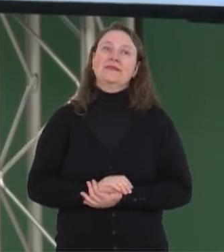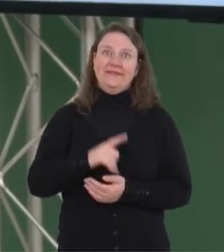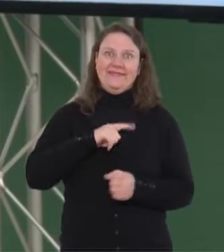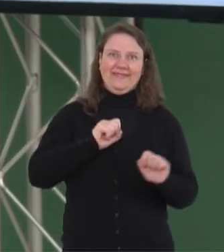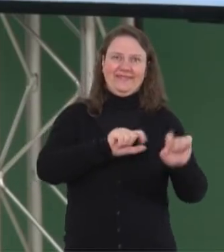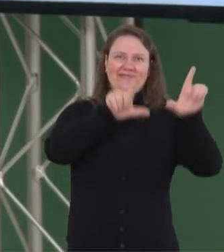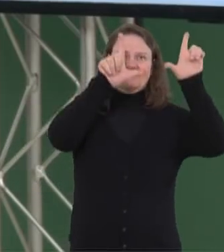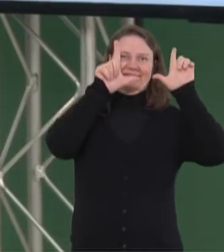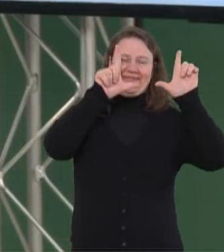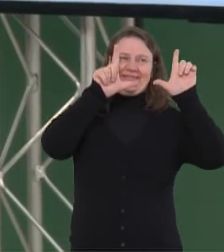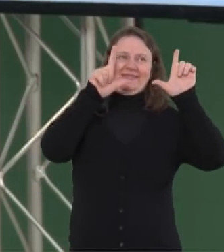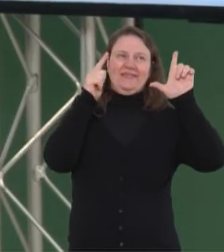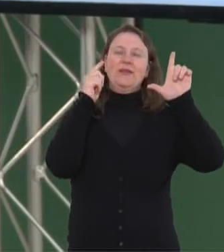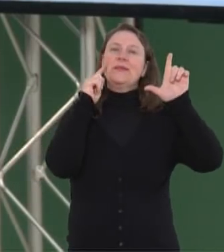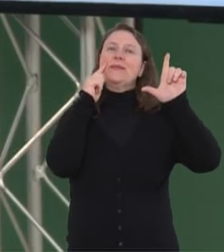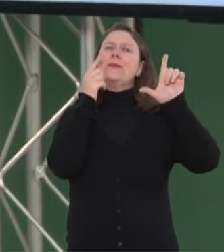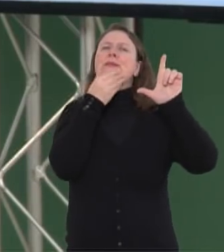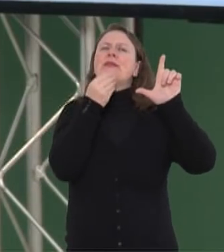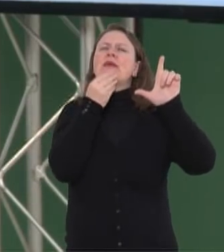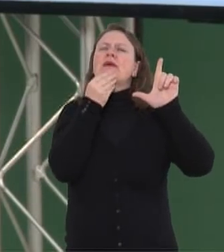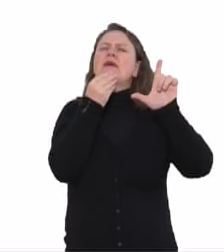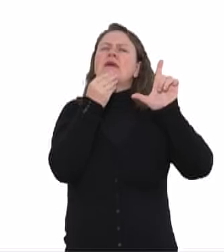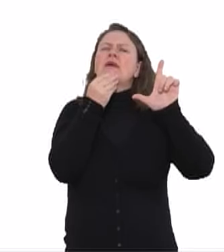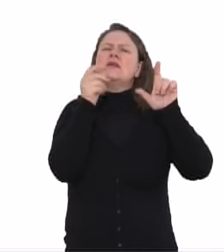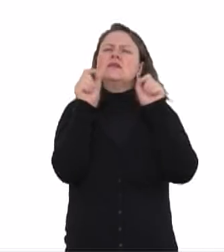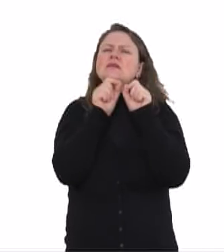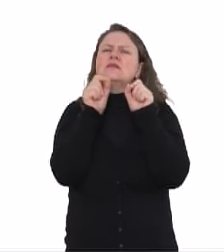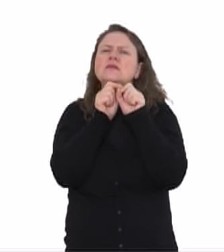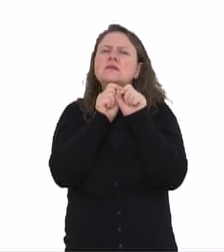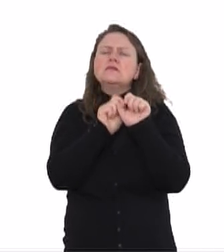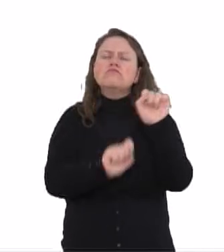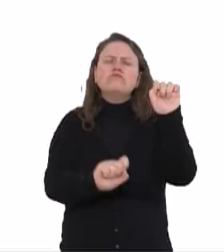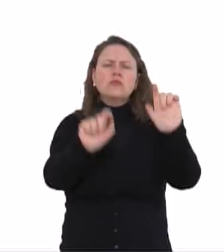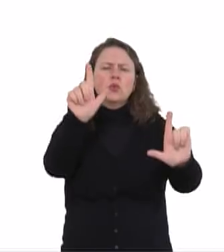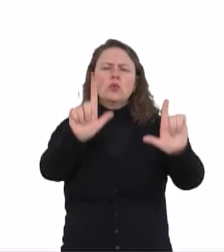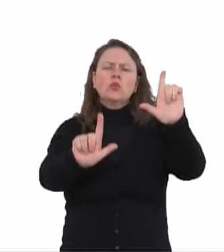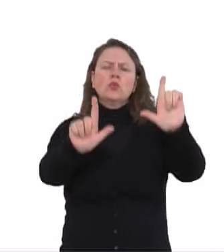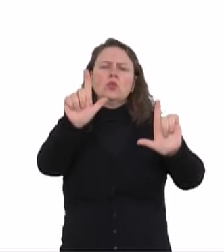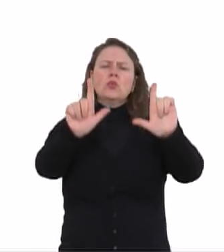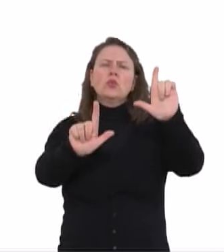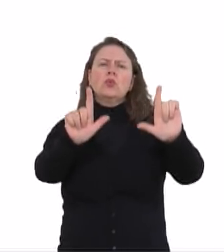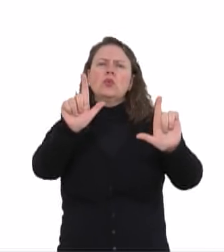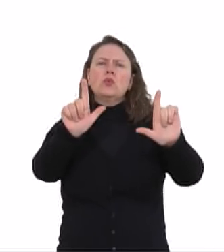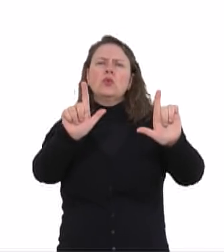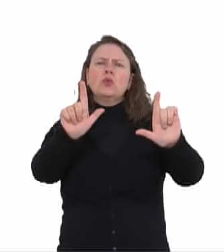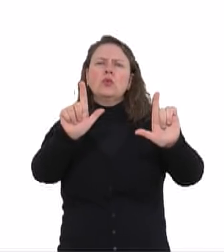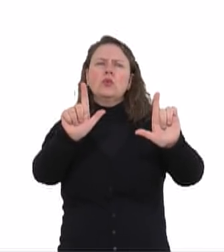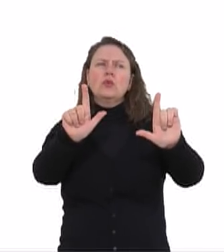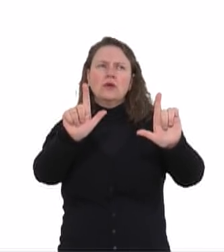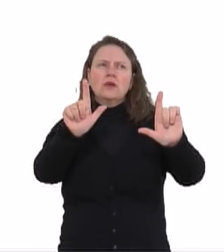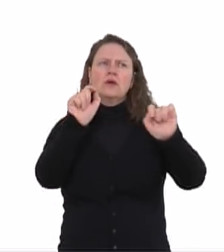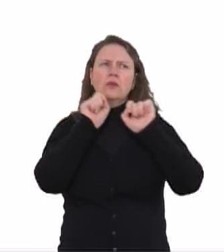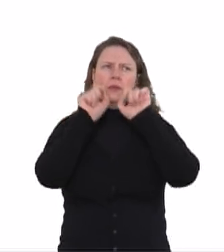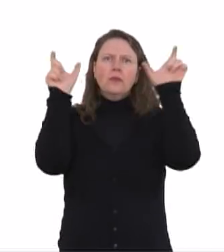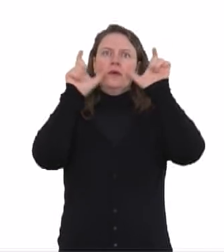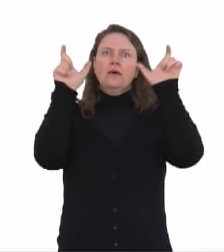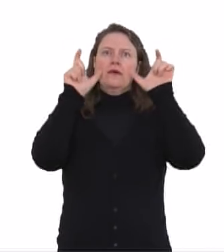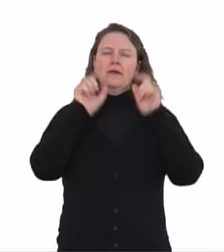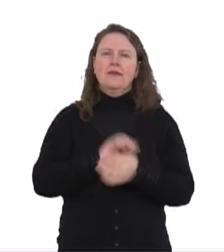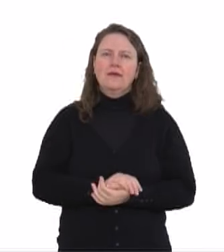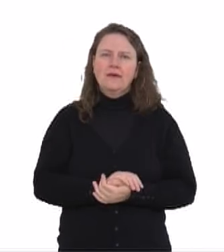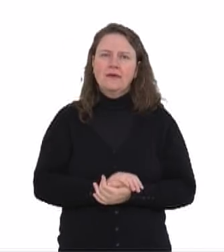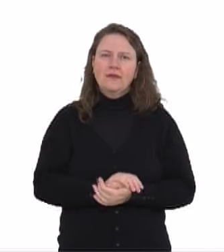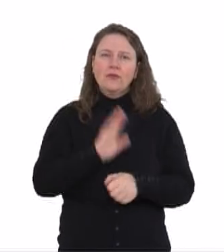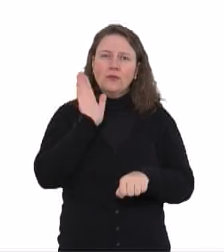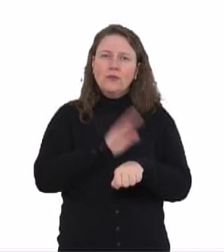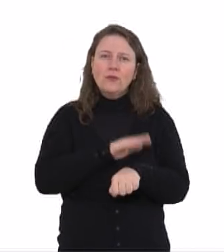aqui. Olha o que o menininho está fazendo em frente daquela caixa ali que chama bastante atenção e que ocupa